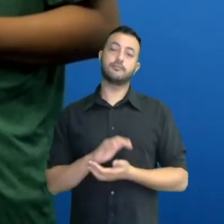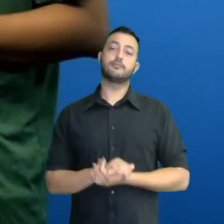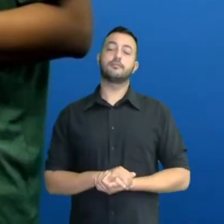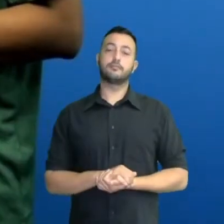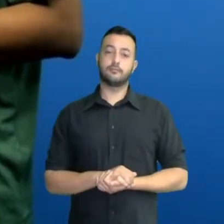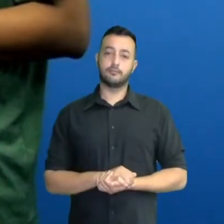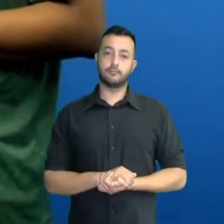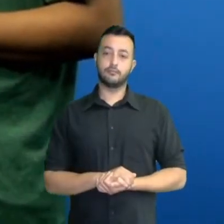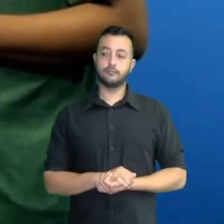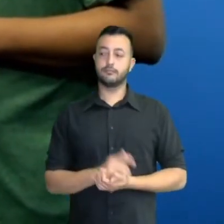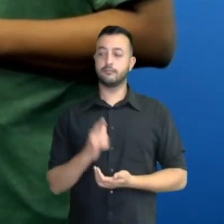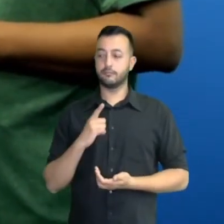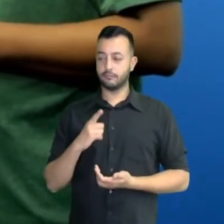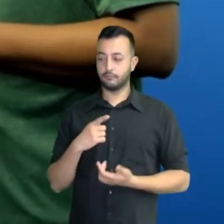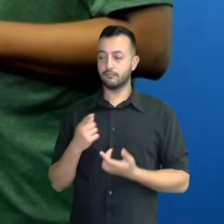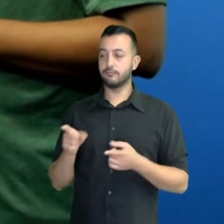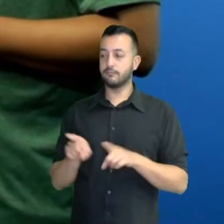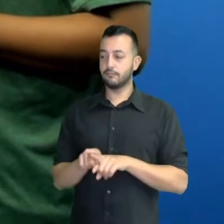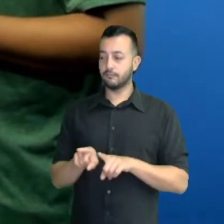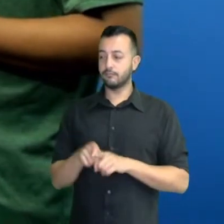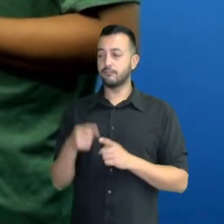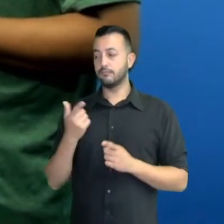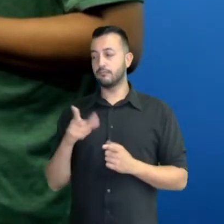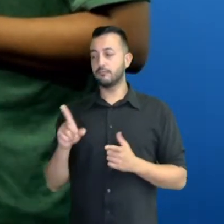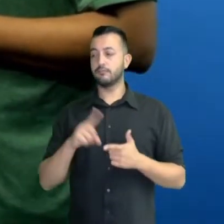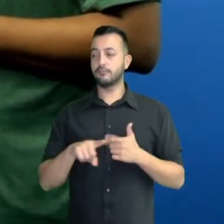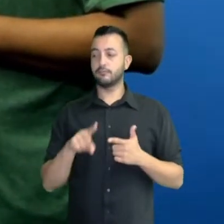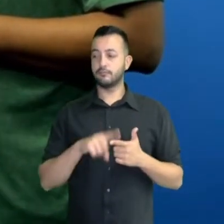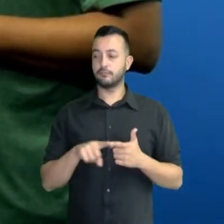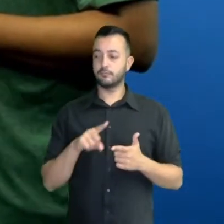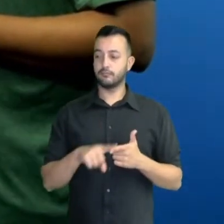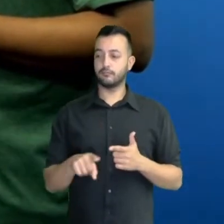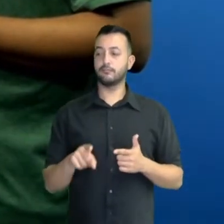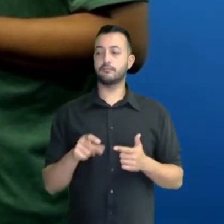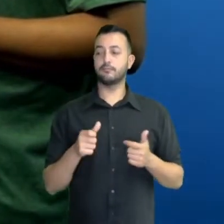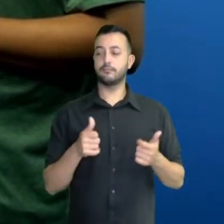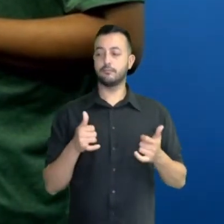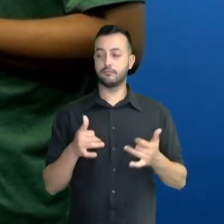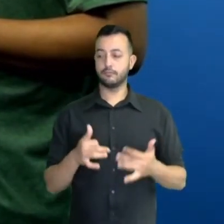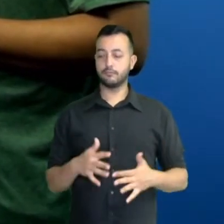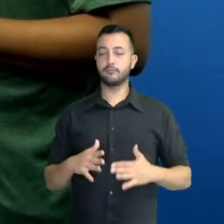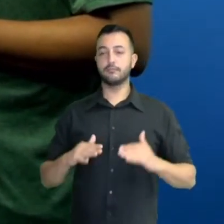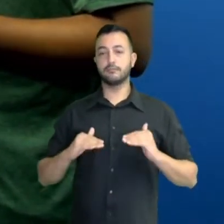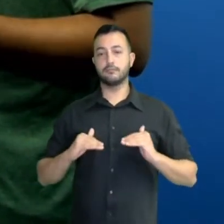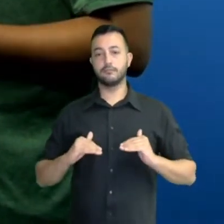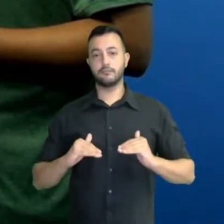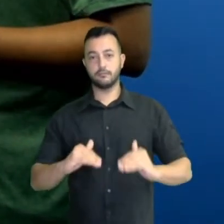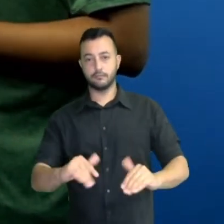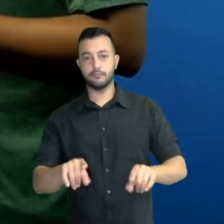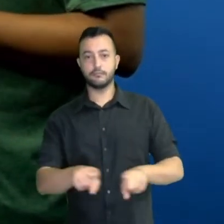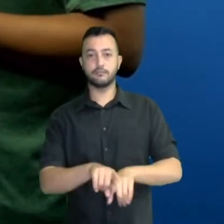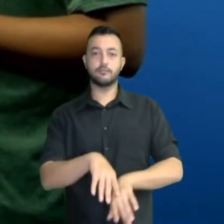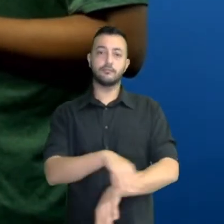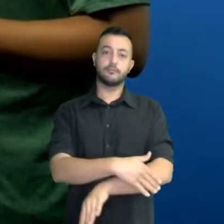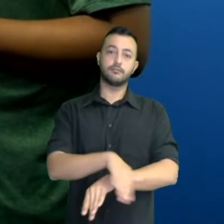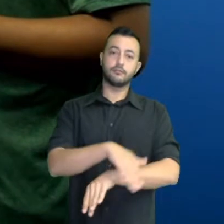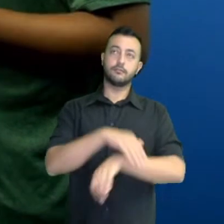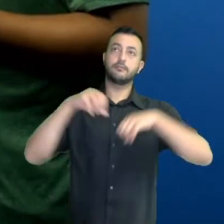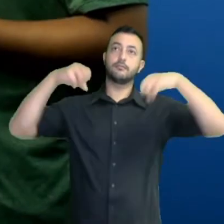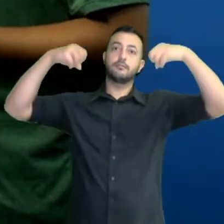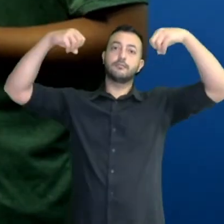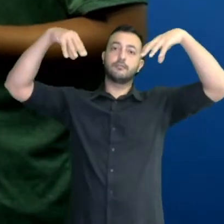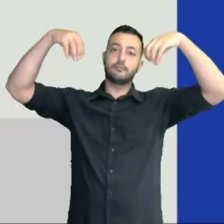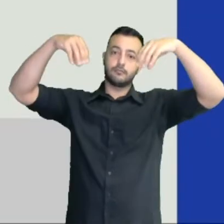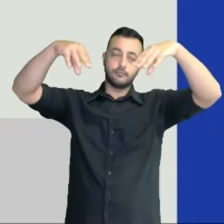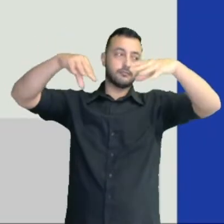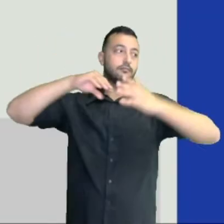certo? E aqui nós temos também outros problemas que podem ser citados, como a pavimentação e iluminação pública deficiente,